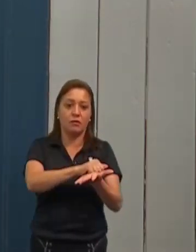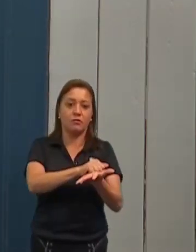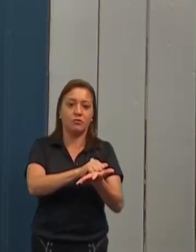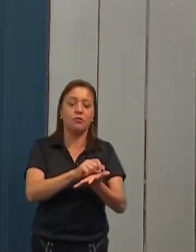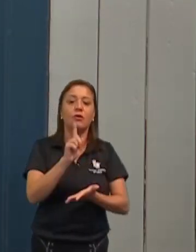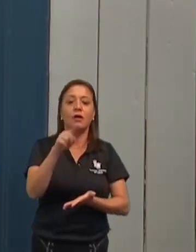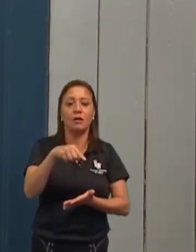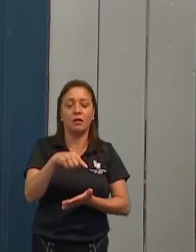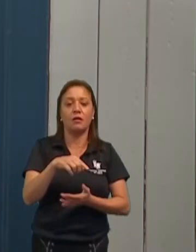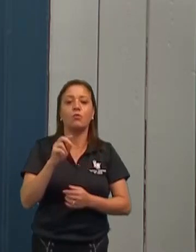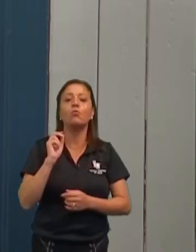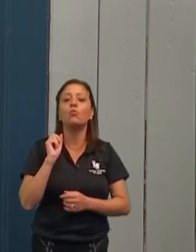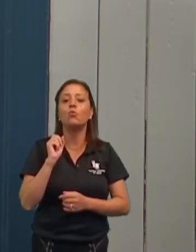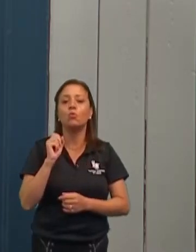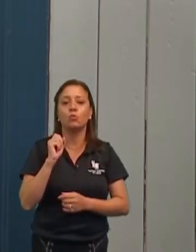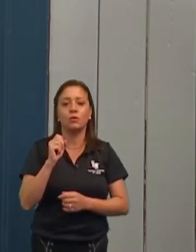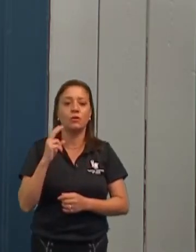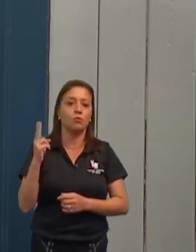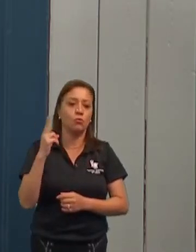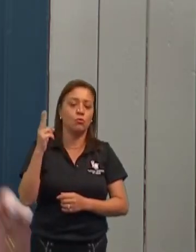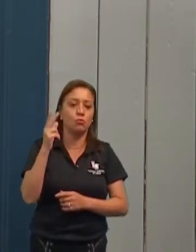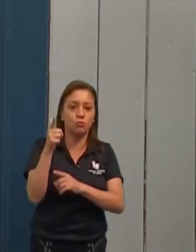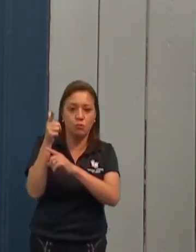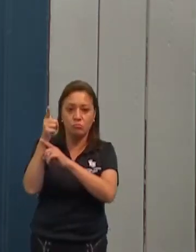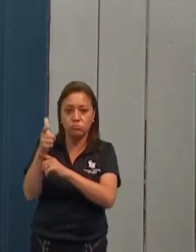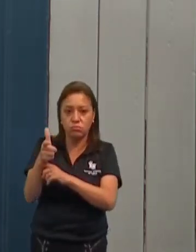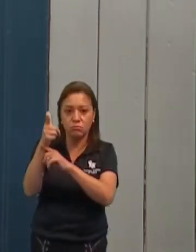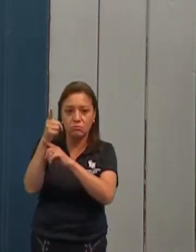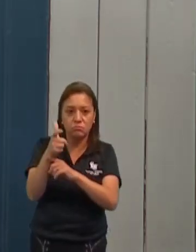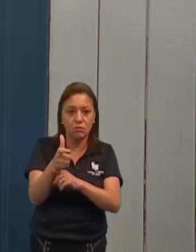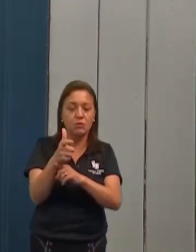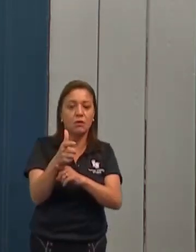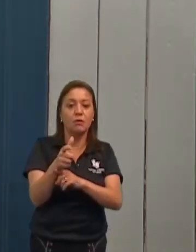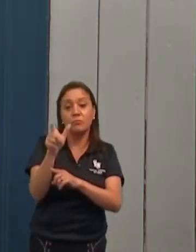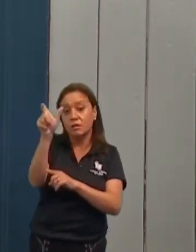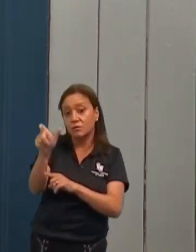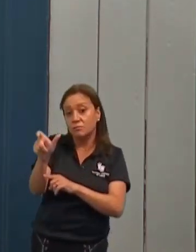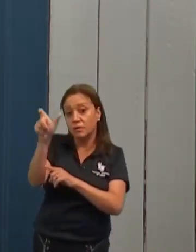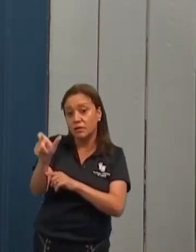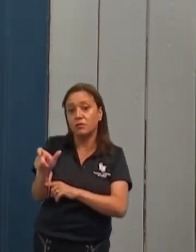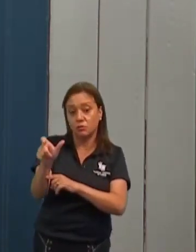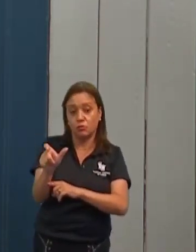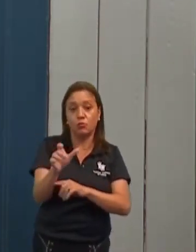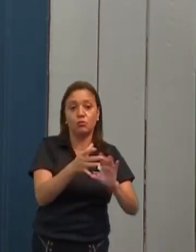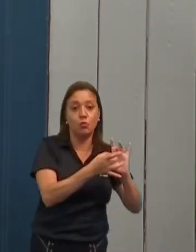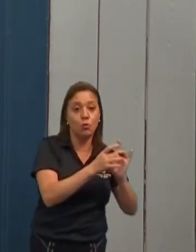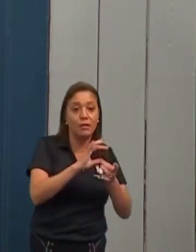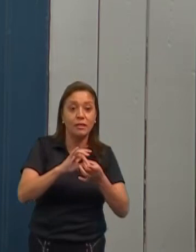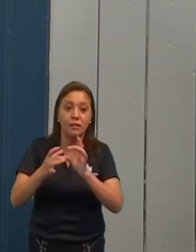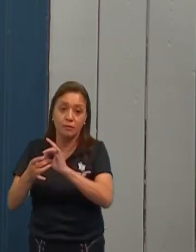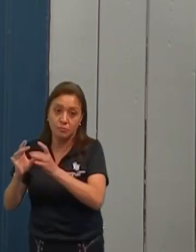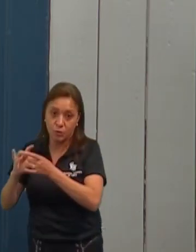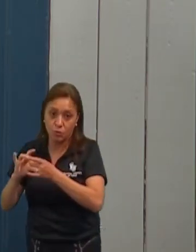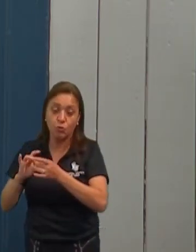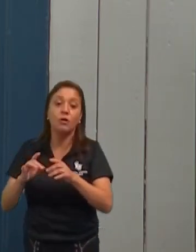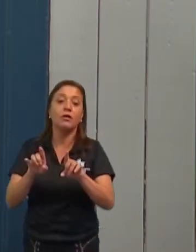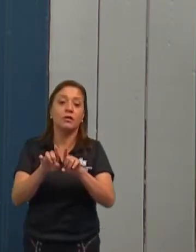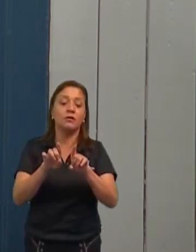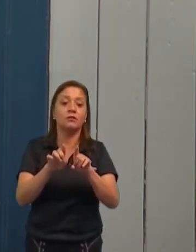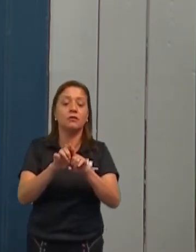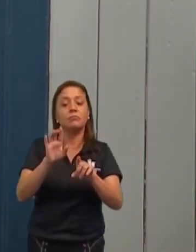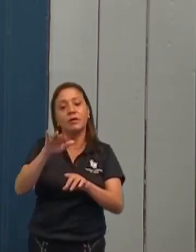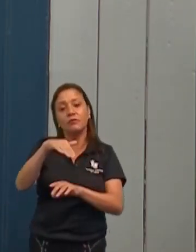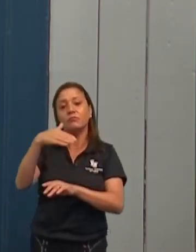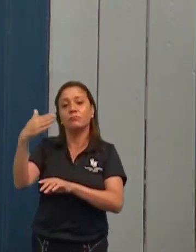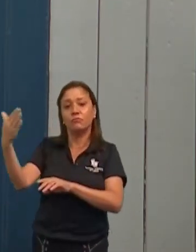de porte de trânsito de arma de fogo para atiradores no nível olímpico de representantes estrangeiros